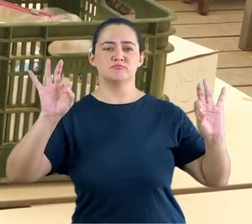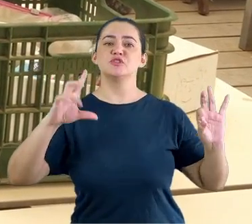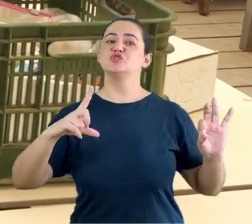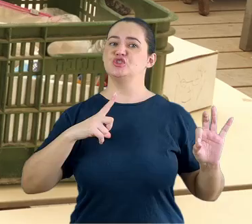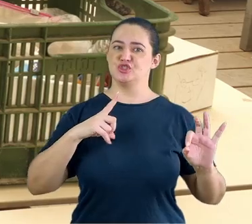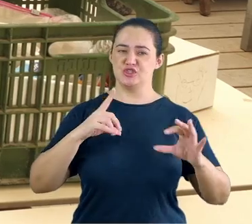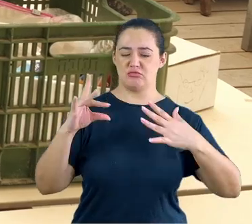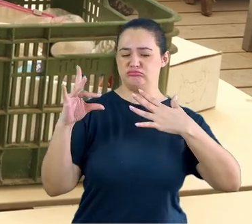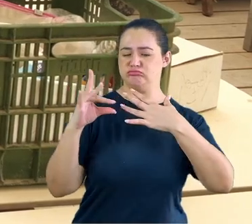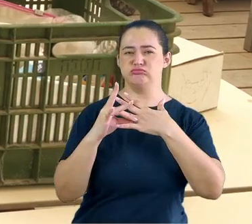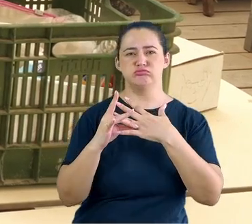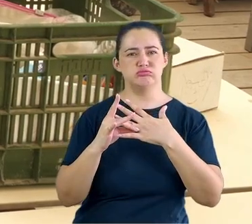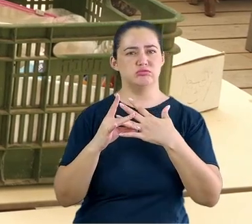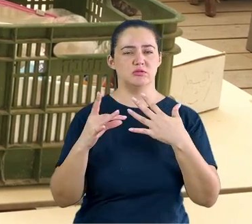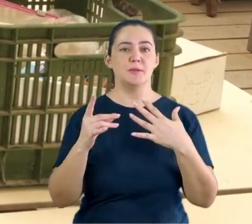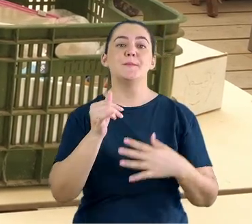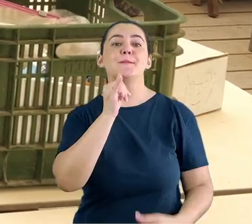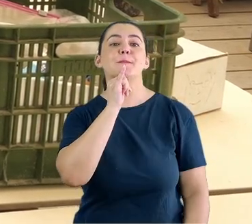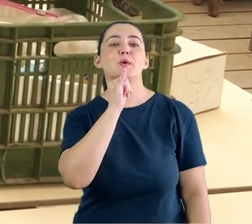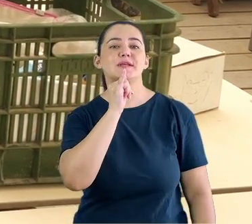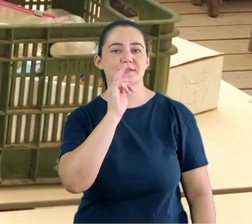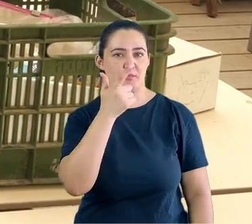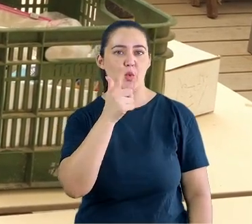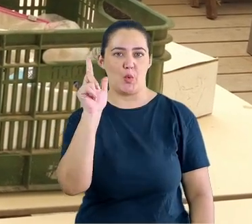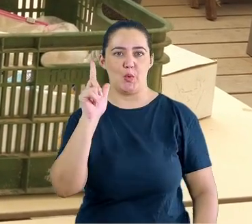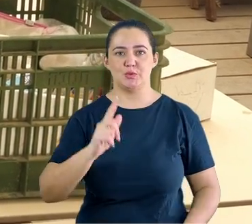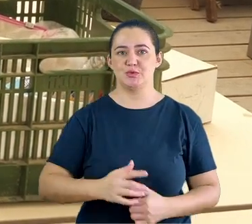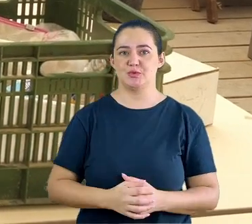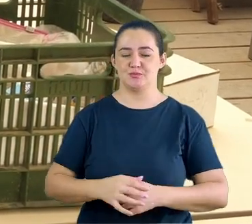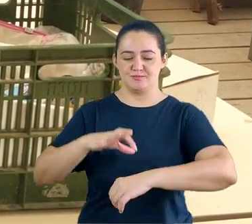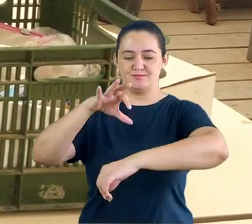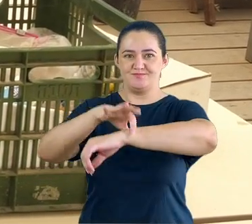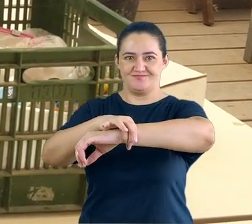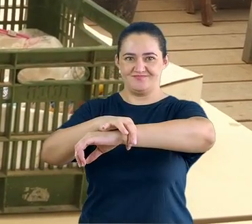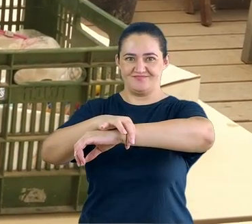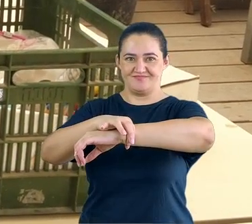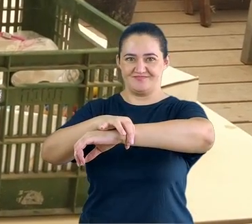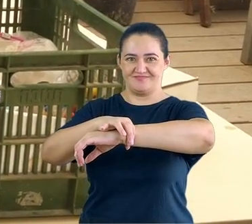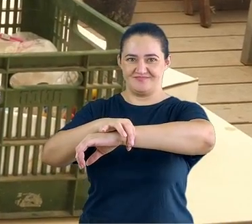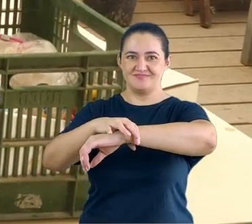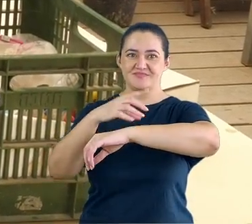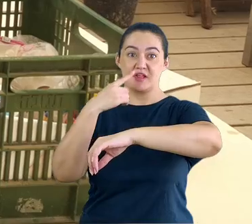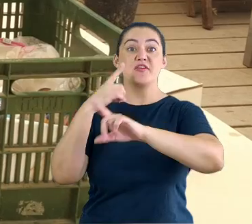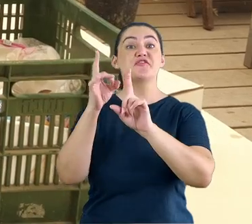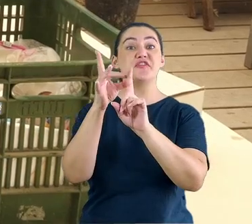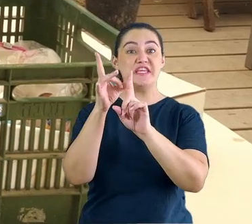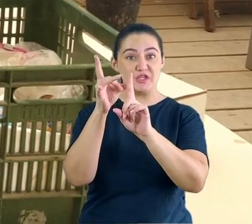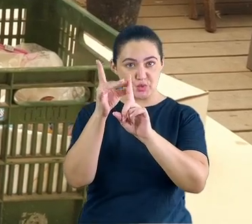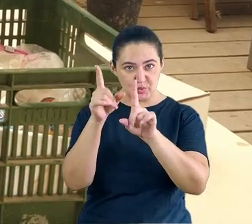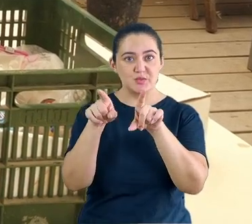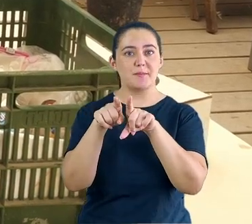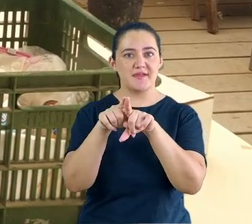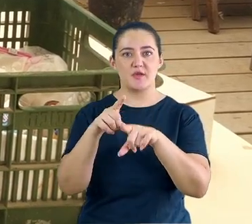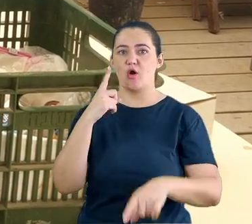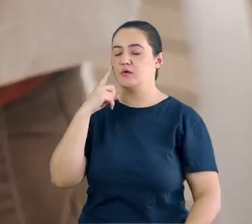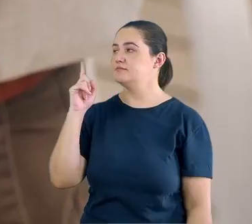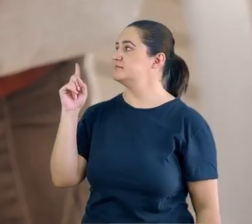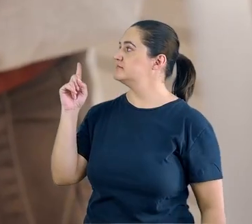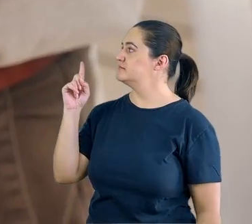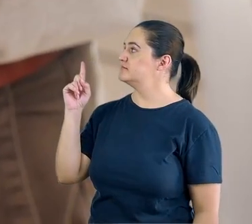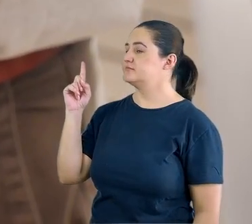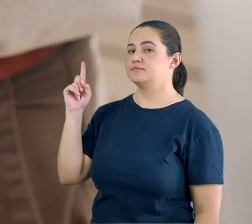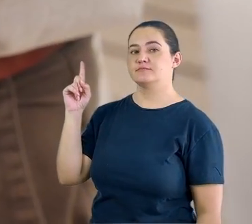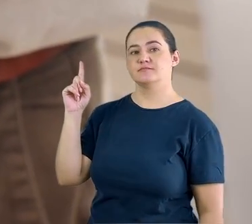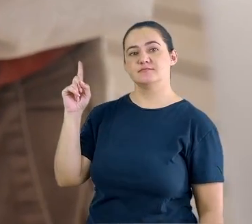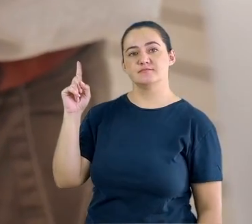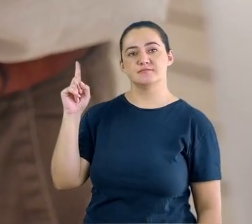um grande valor. Por exemplo, esse aqui é provavelmente um bracelete de vidro do período romano.